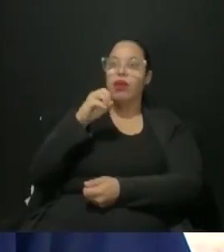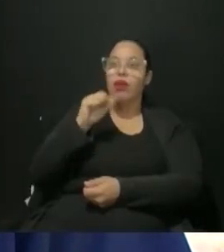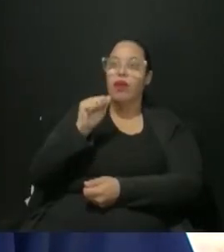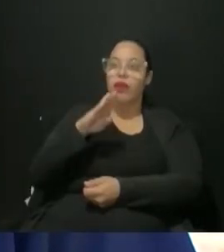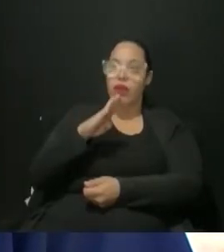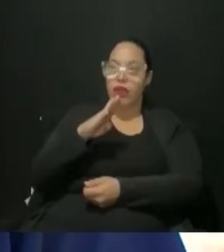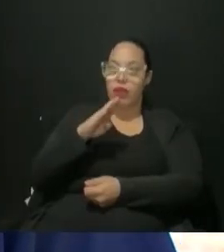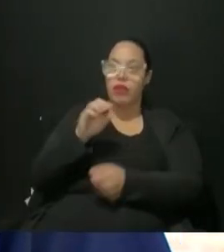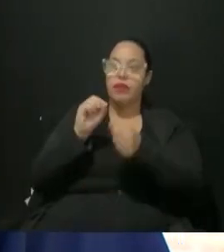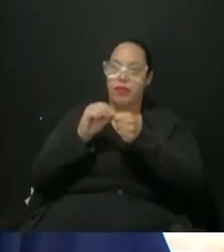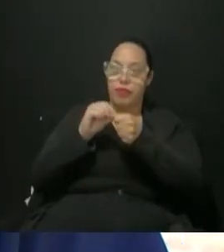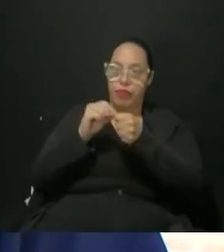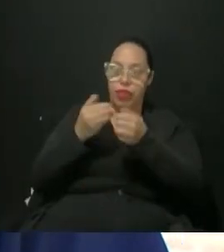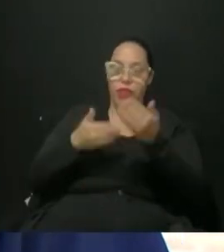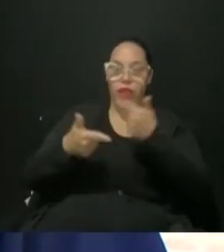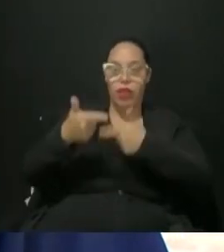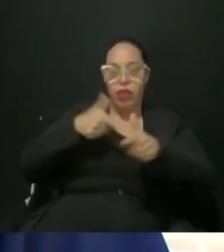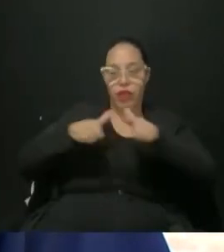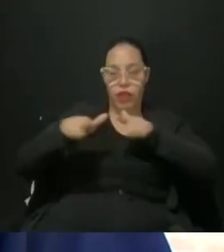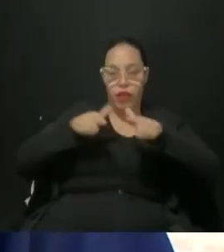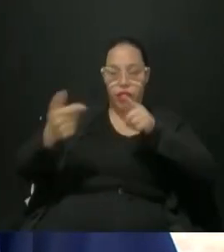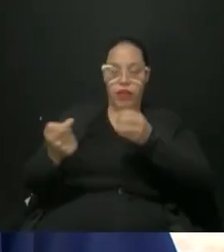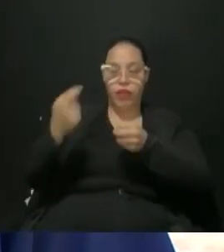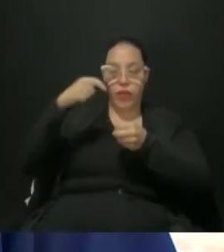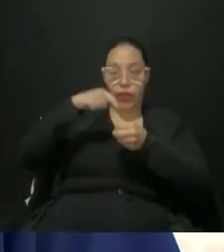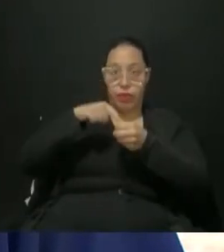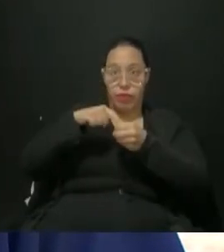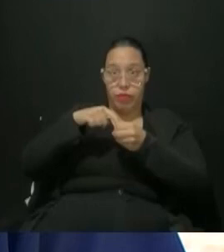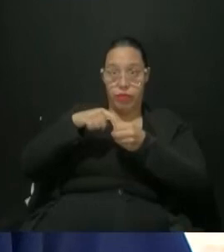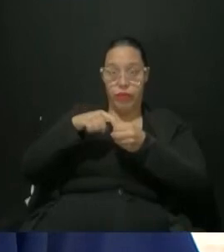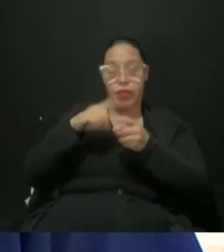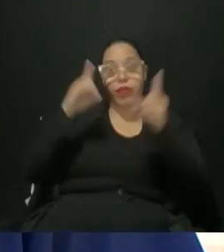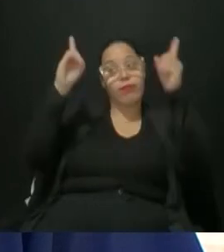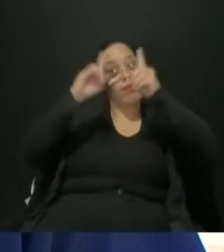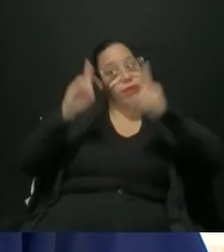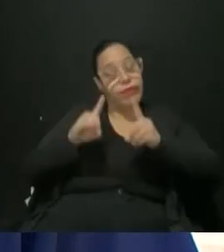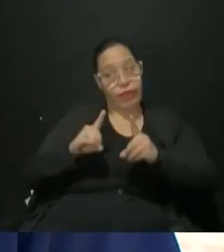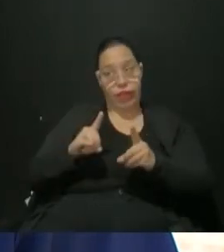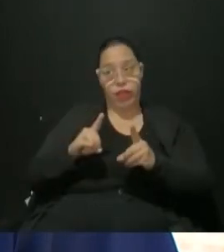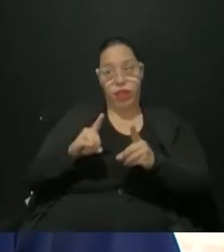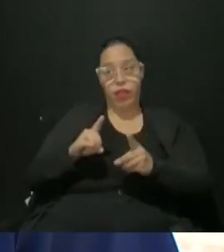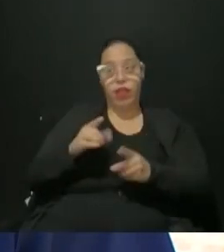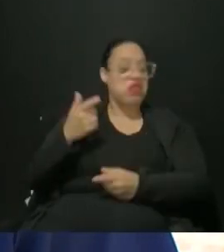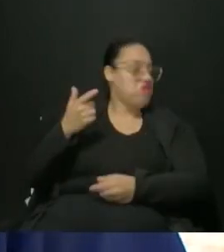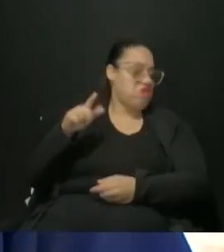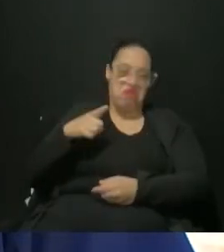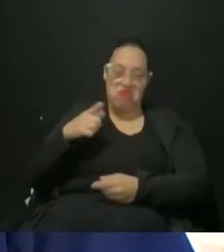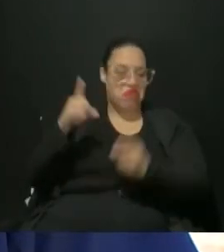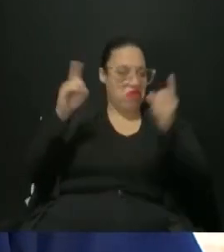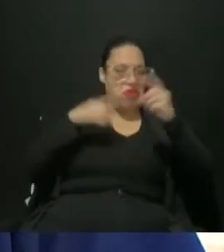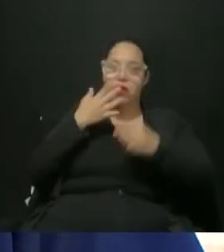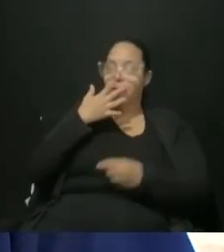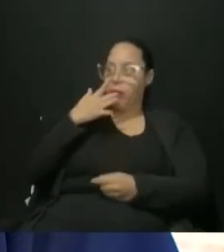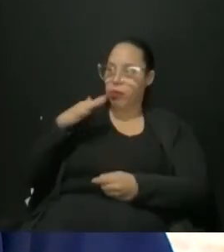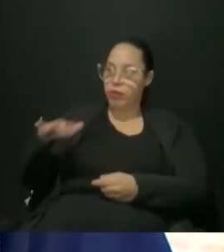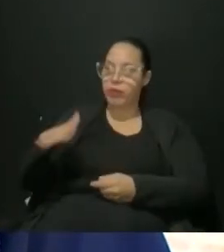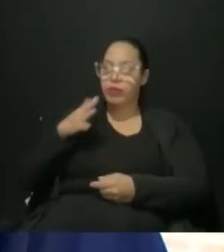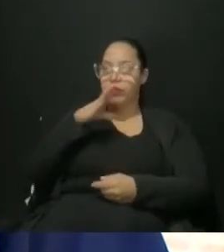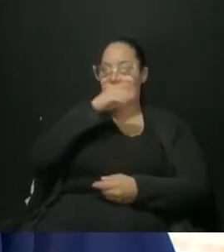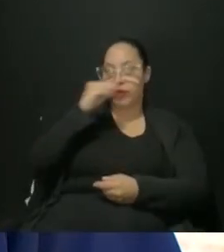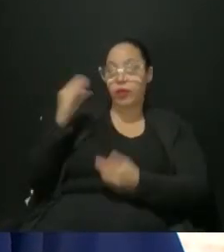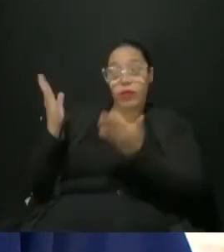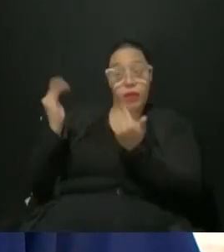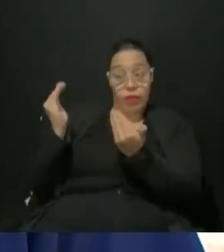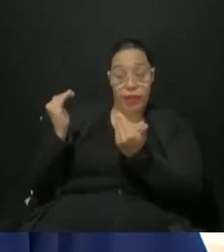Campinas e a OAB que a gente faz o trabalho voltado para as pessoas que TM tanto deficiência quanto sem deficiência